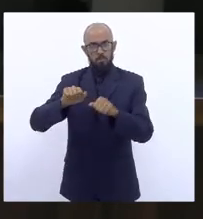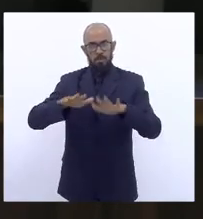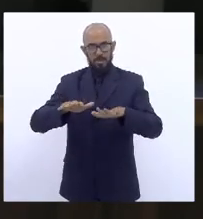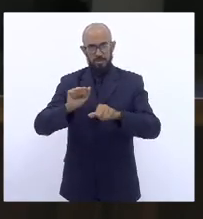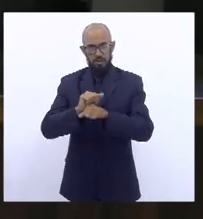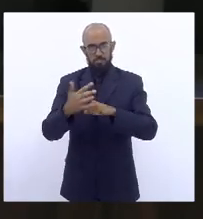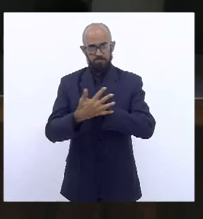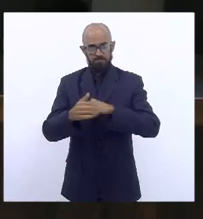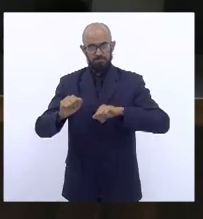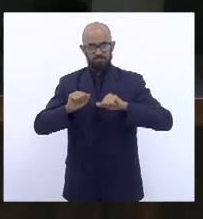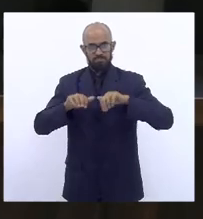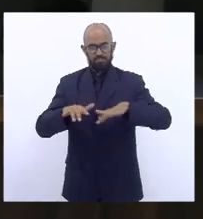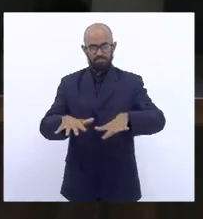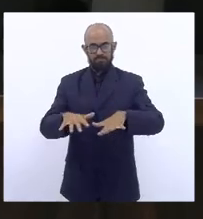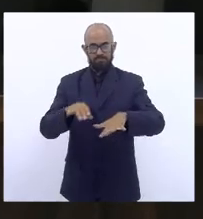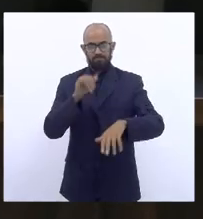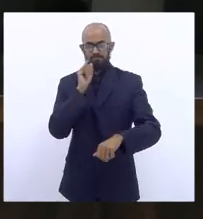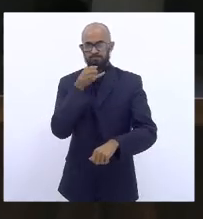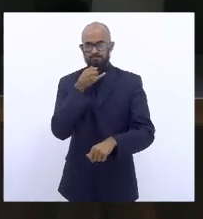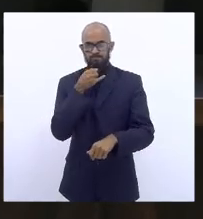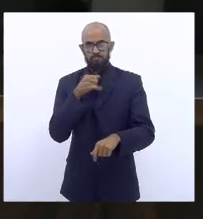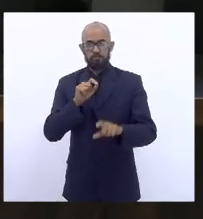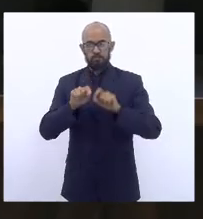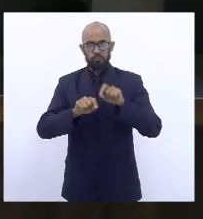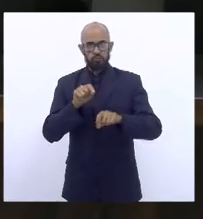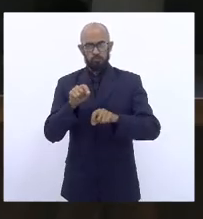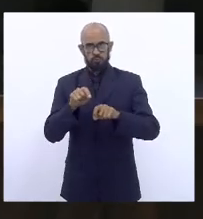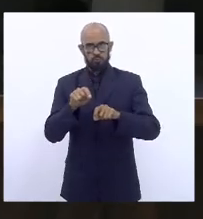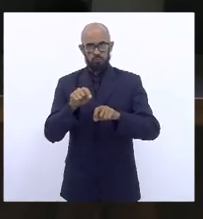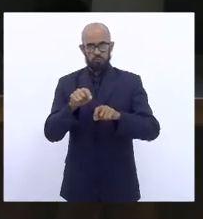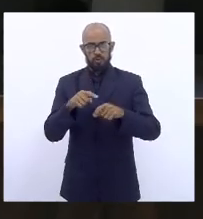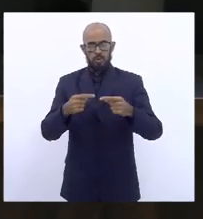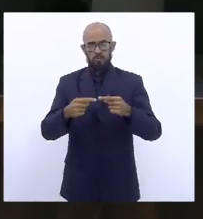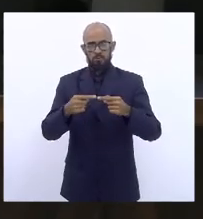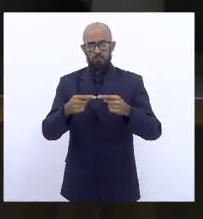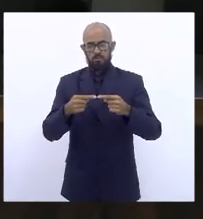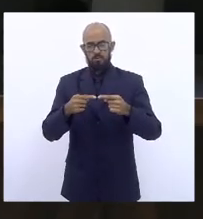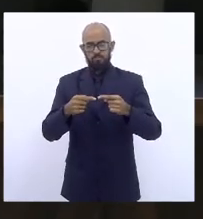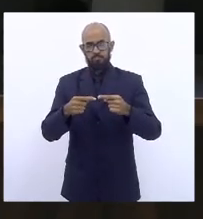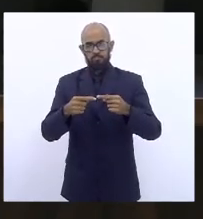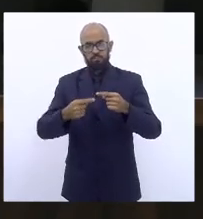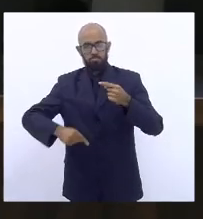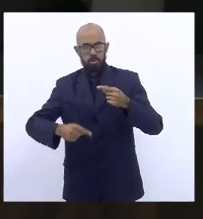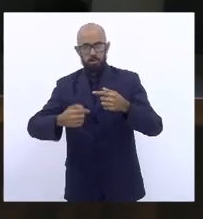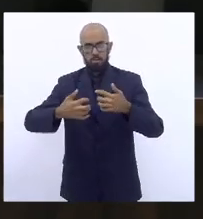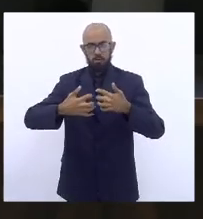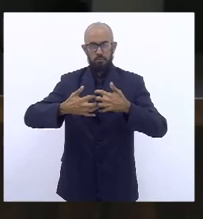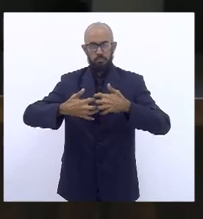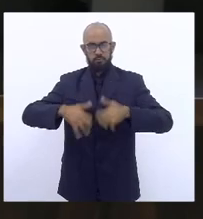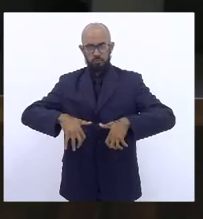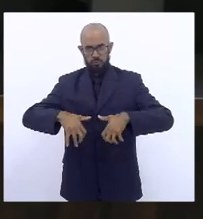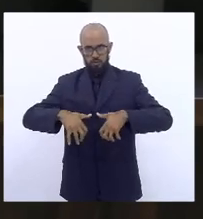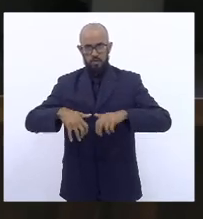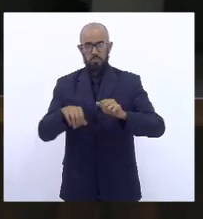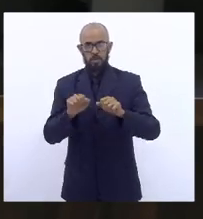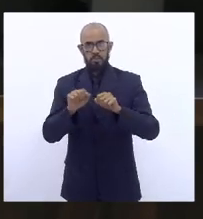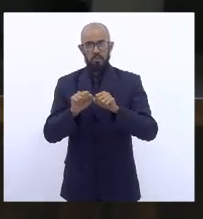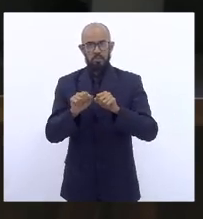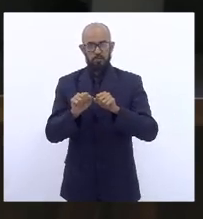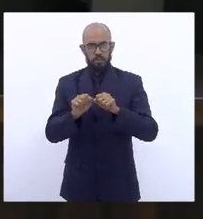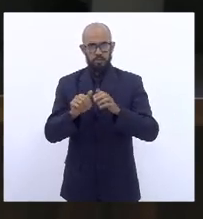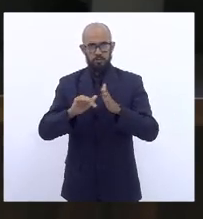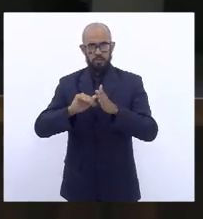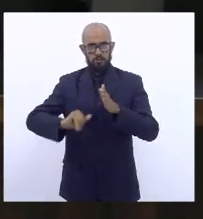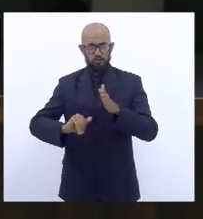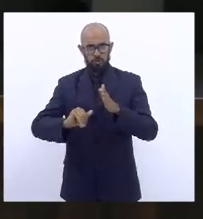coronavírus, infelizmente, teve que, forçou que fosse, enfim,